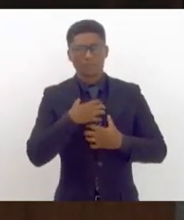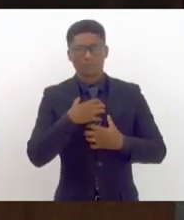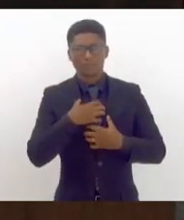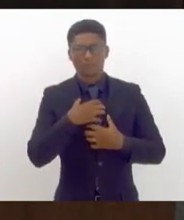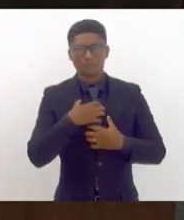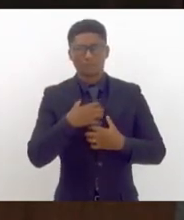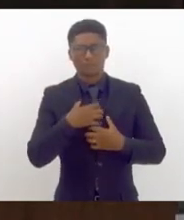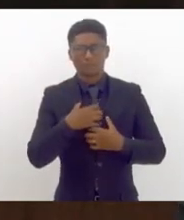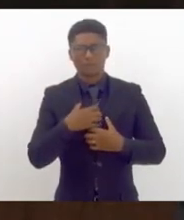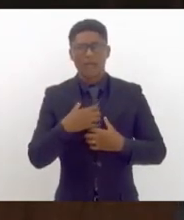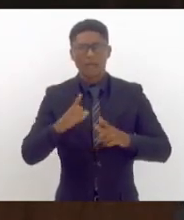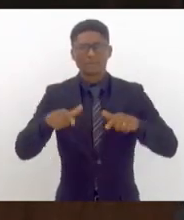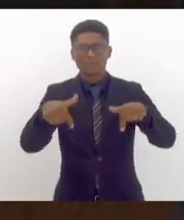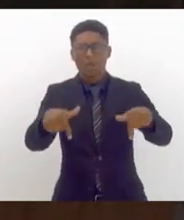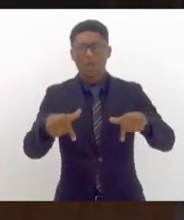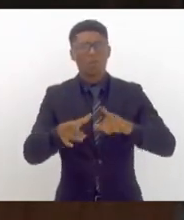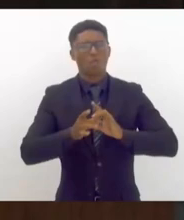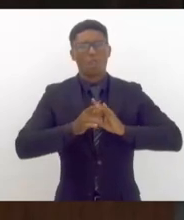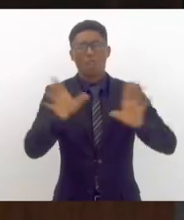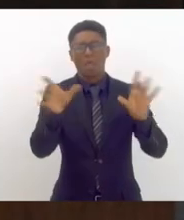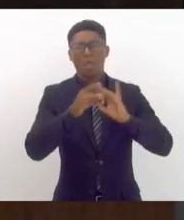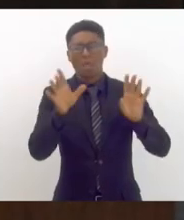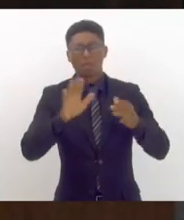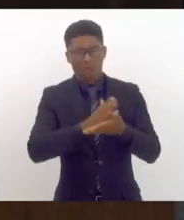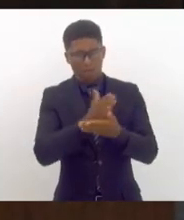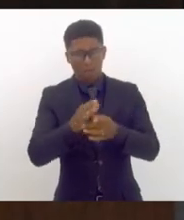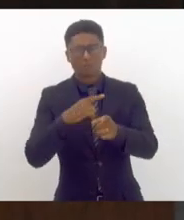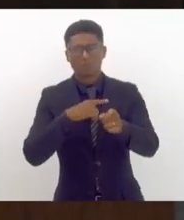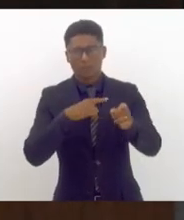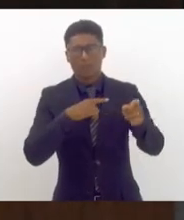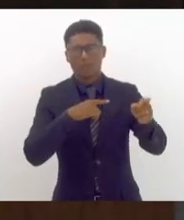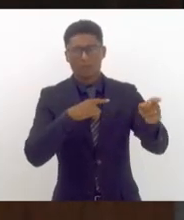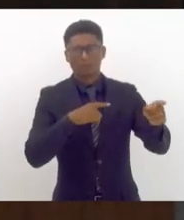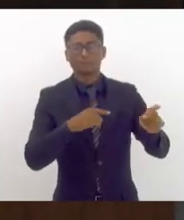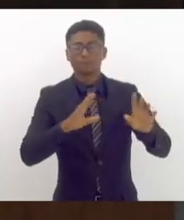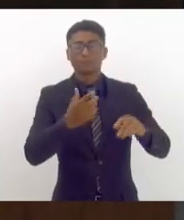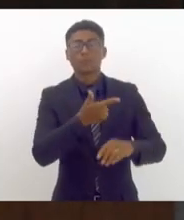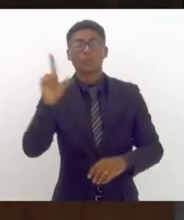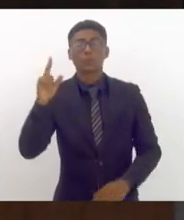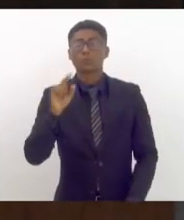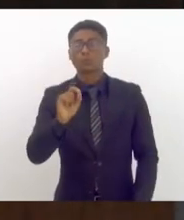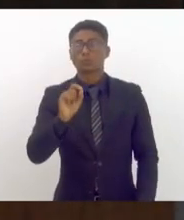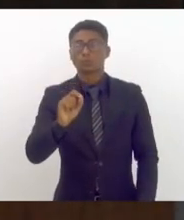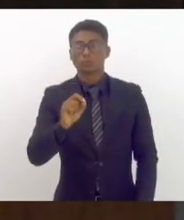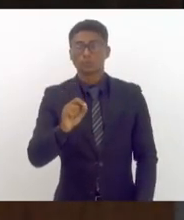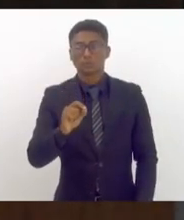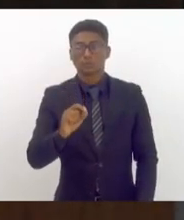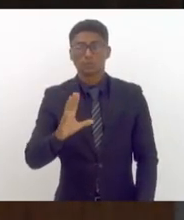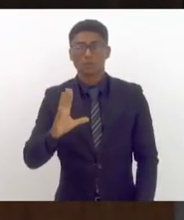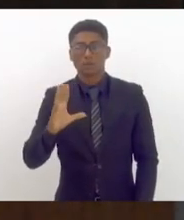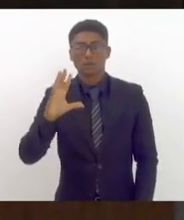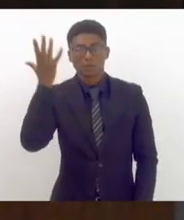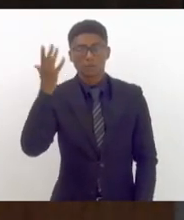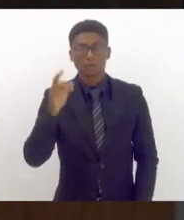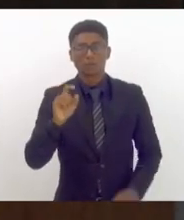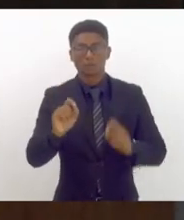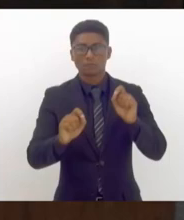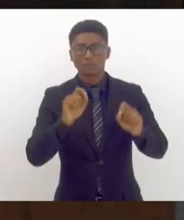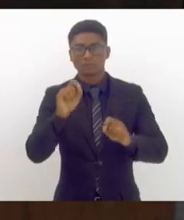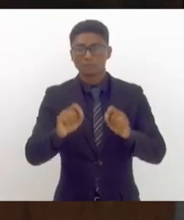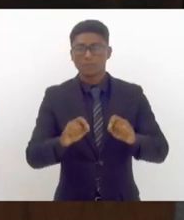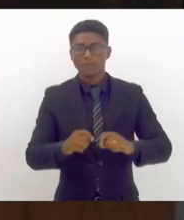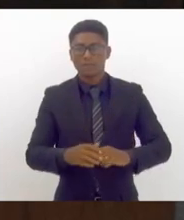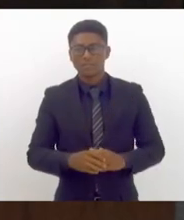de ação. Uma outra coisa que eu queria trazer, senhora presidenta, foi o que aconteceu com a imagem de Iemanjá